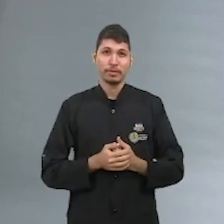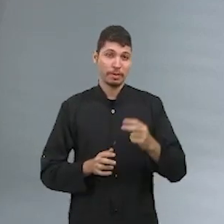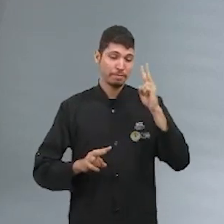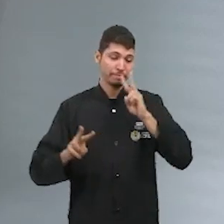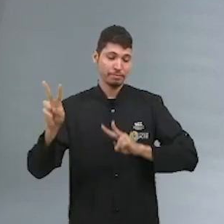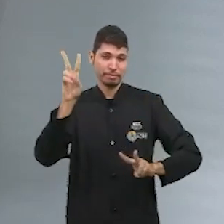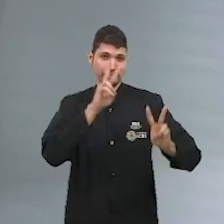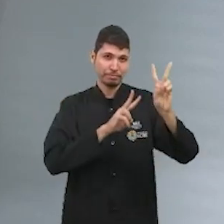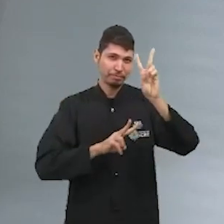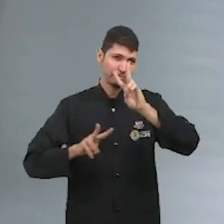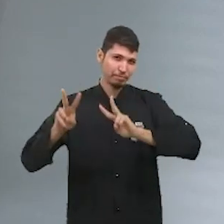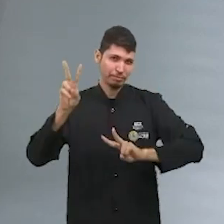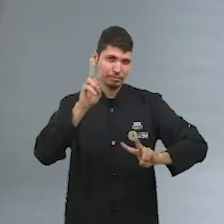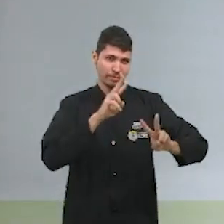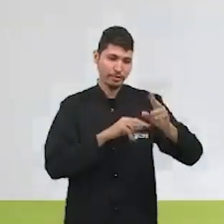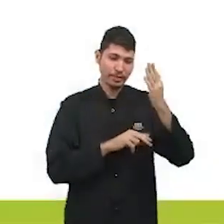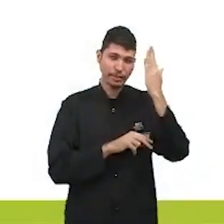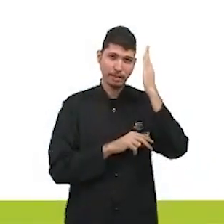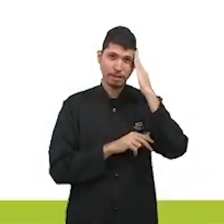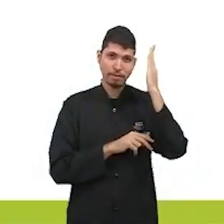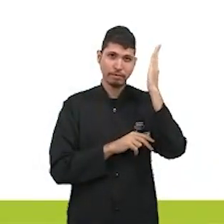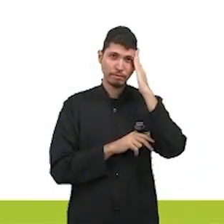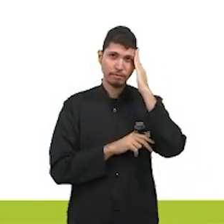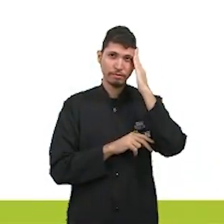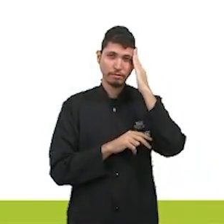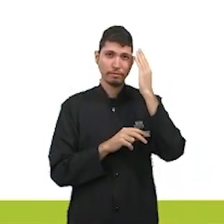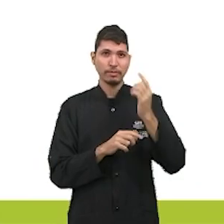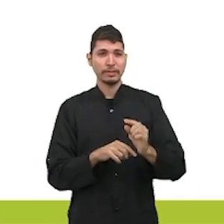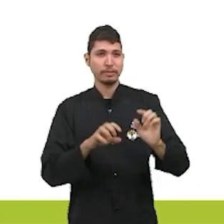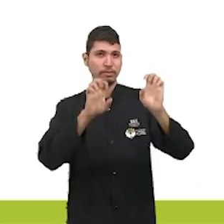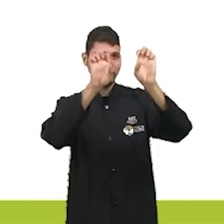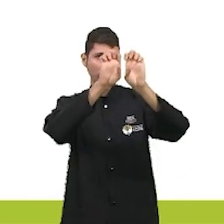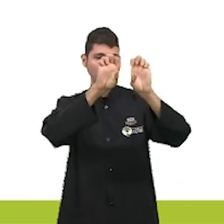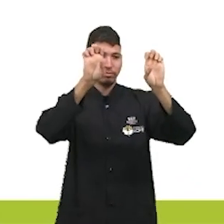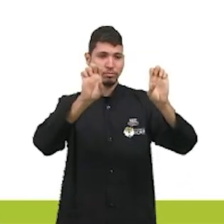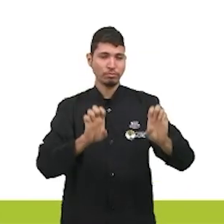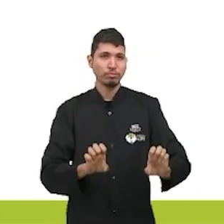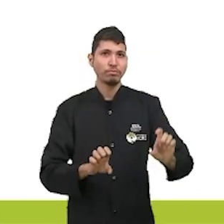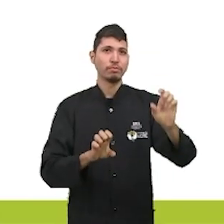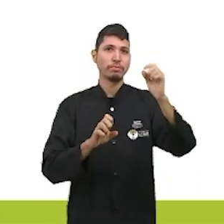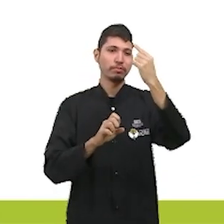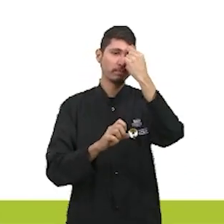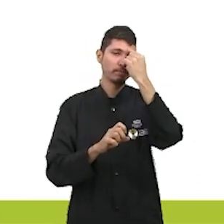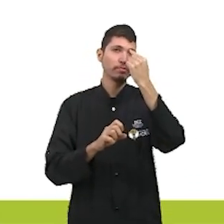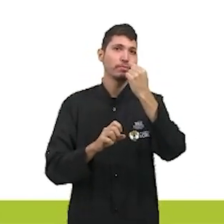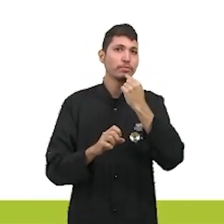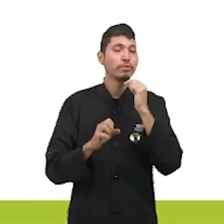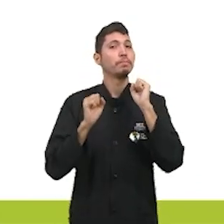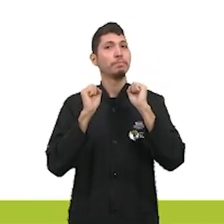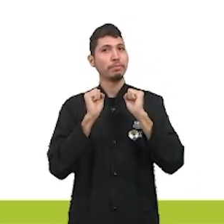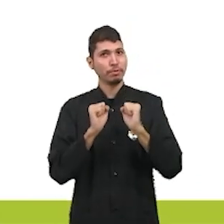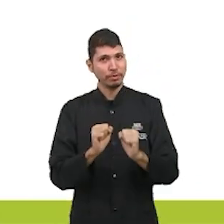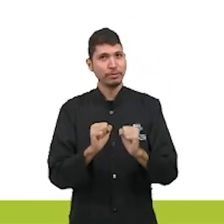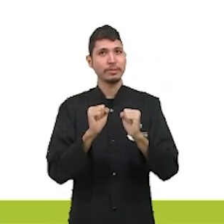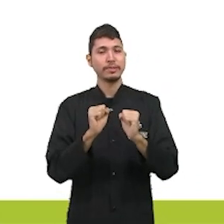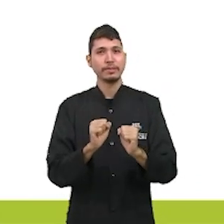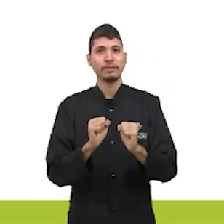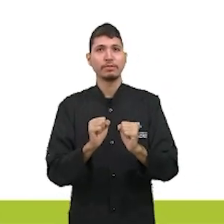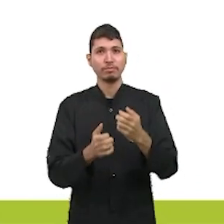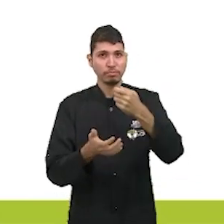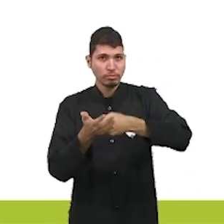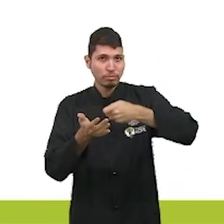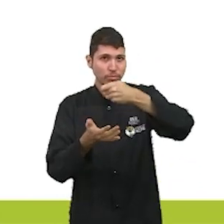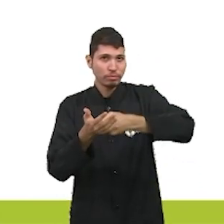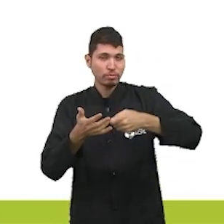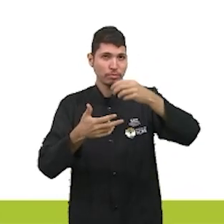visualizar e entender melhor, e esse aqui é a representação esquemática, né, que pode vir cobrado nas provas das duas formas. E